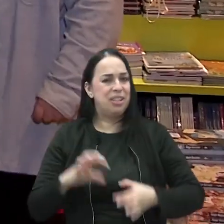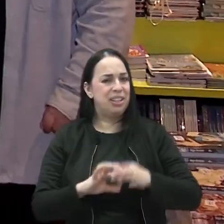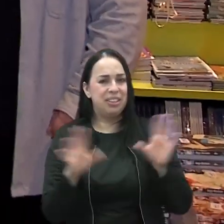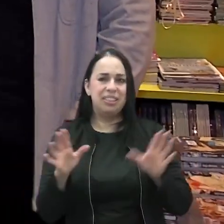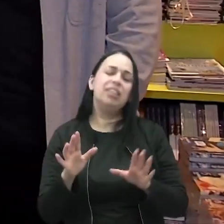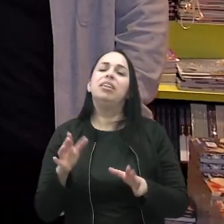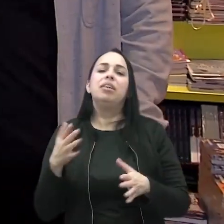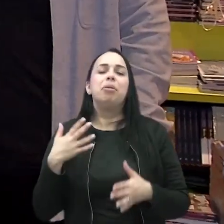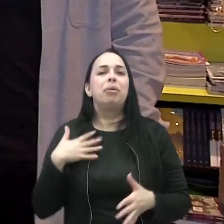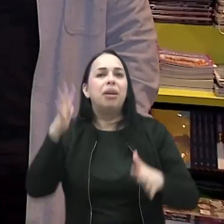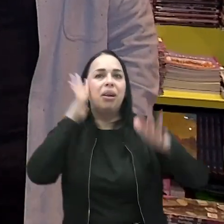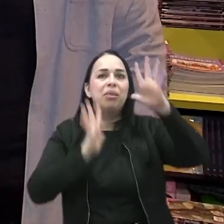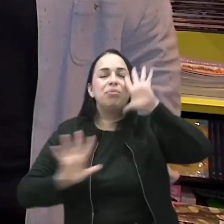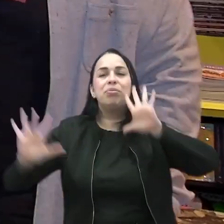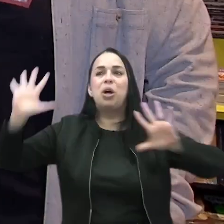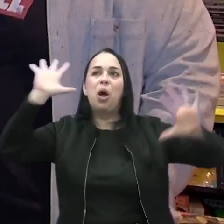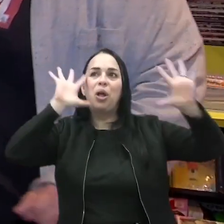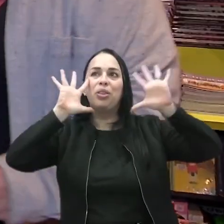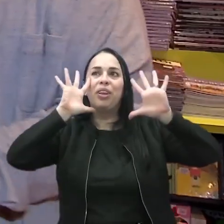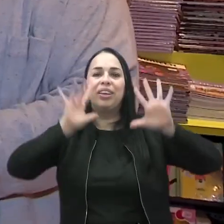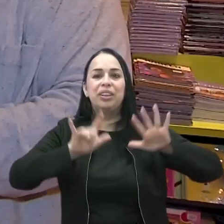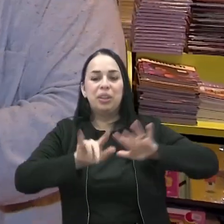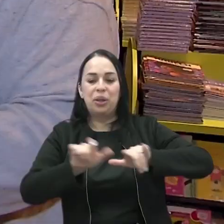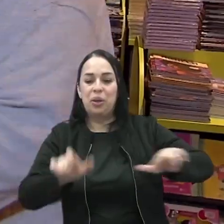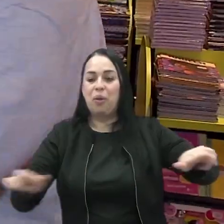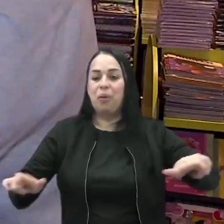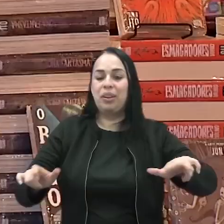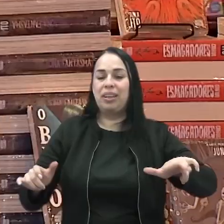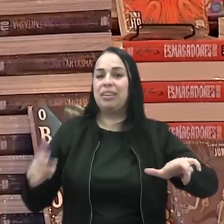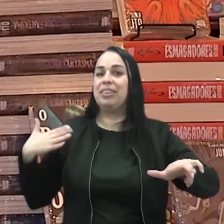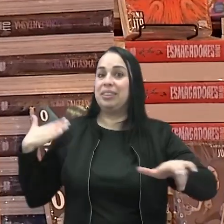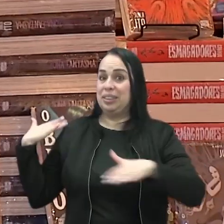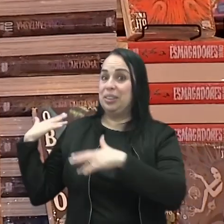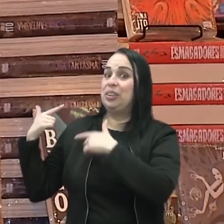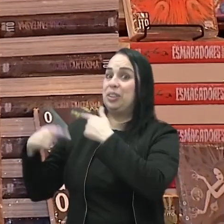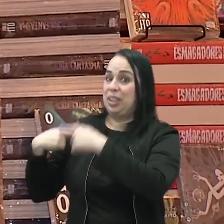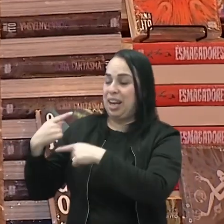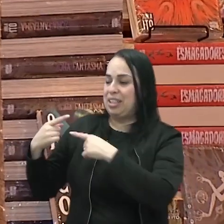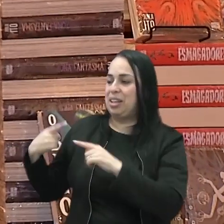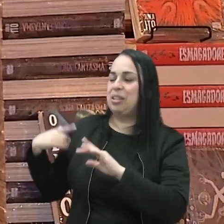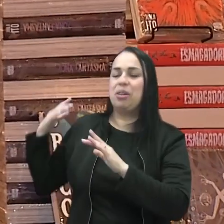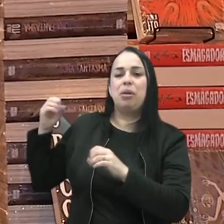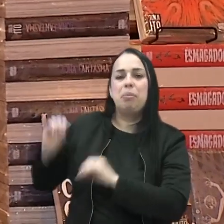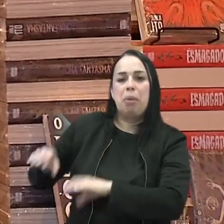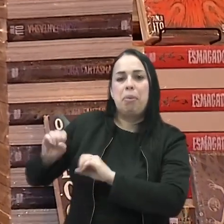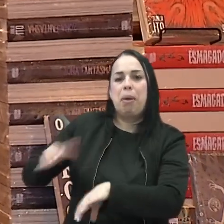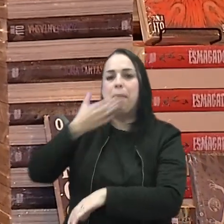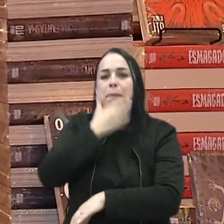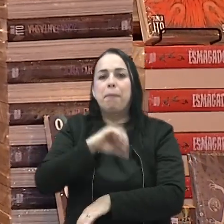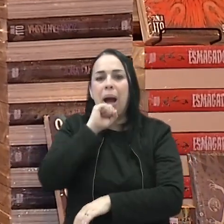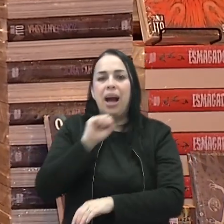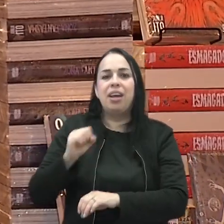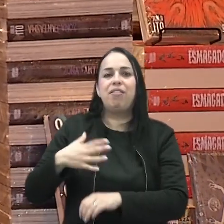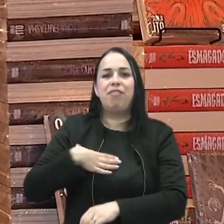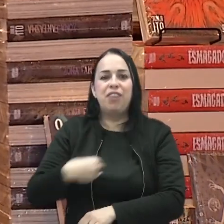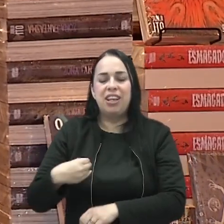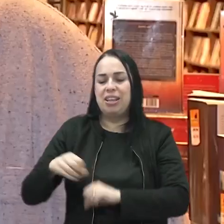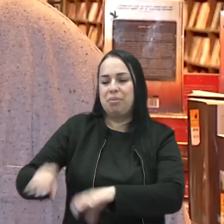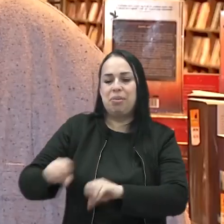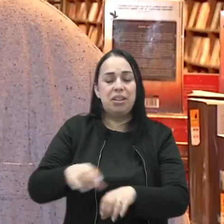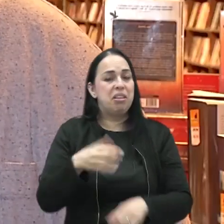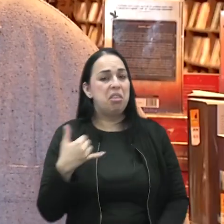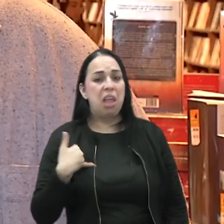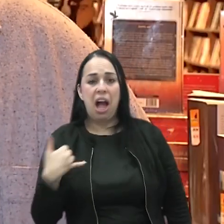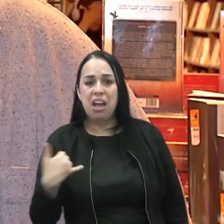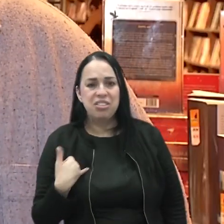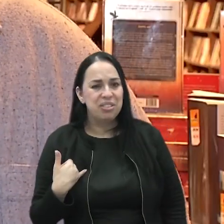universo tem a magia de proporcionar o encontro de gerações, passado muitas vezes de pais para filhos.